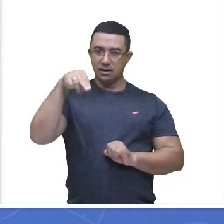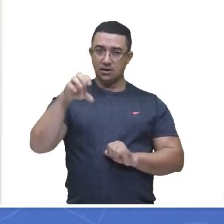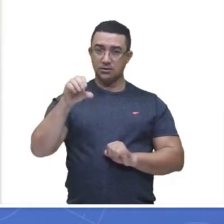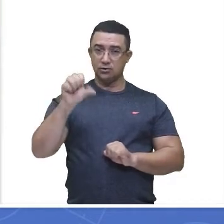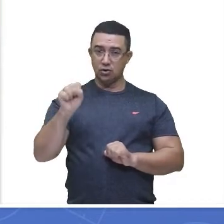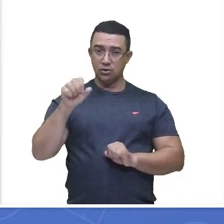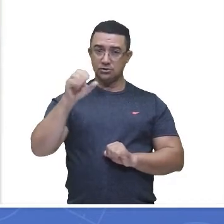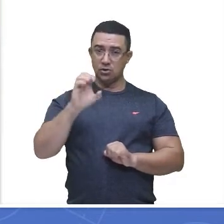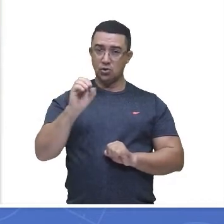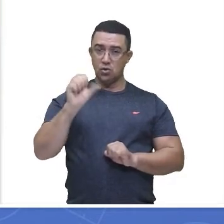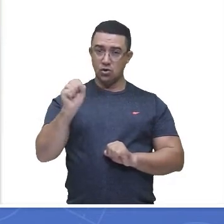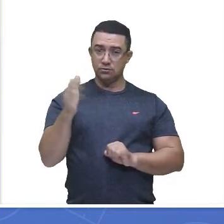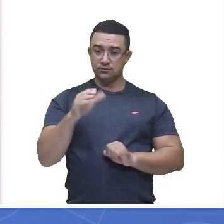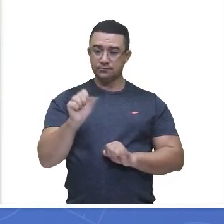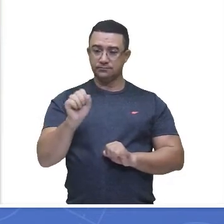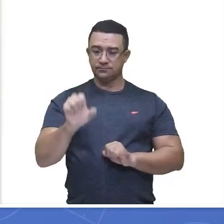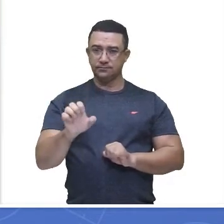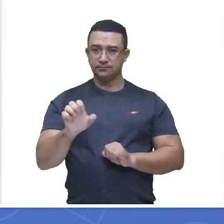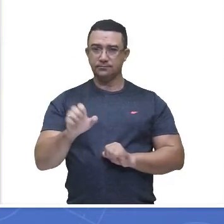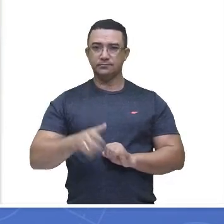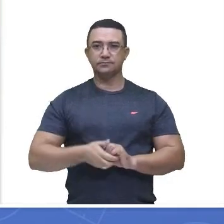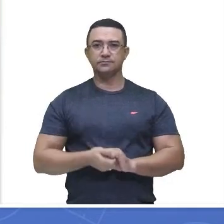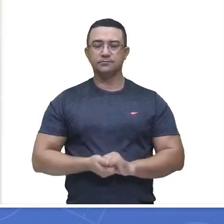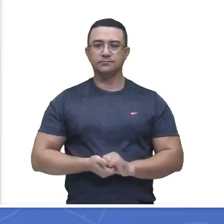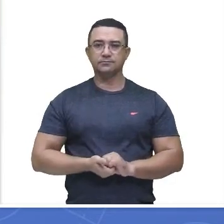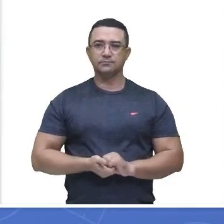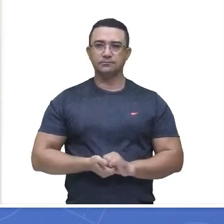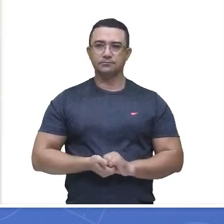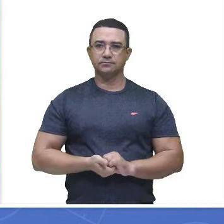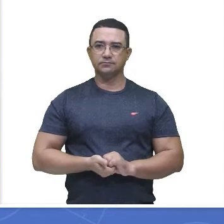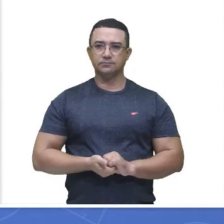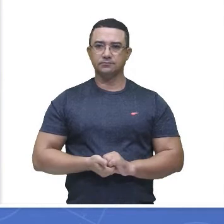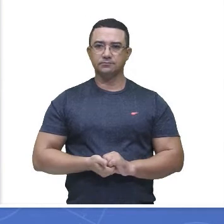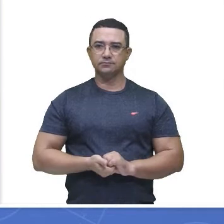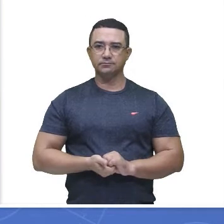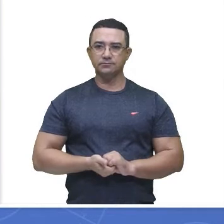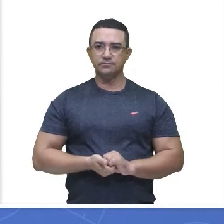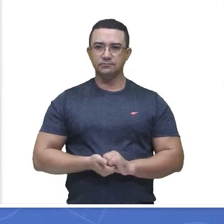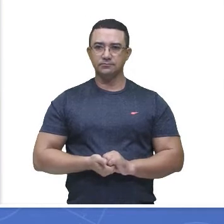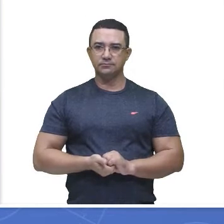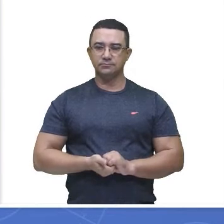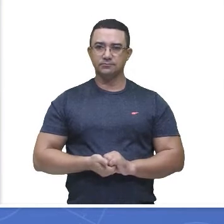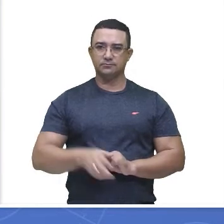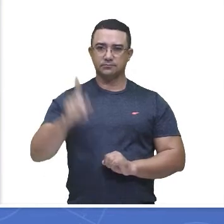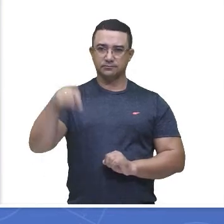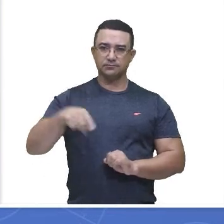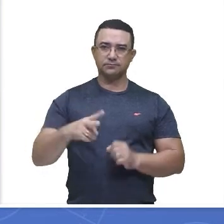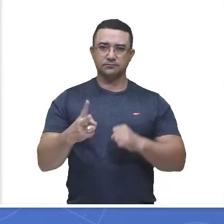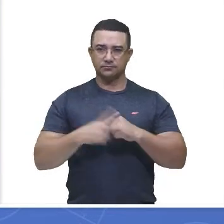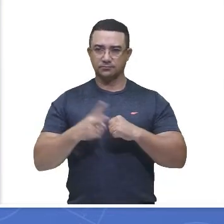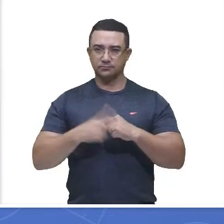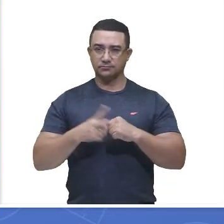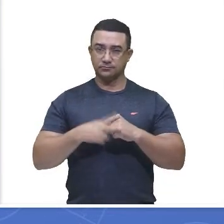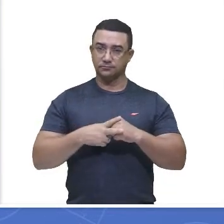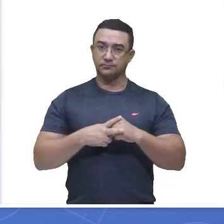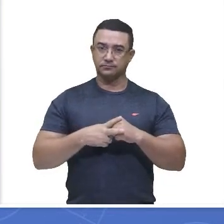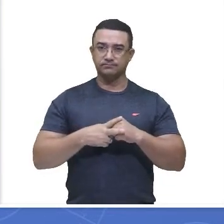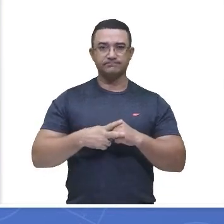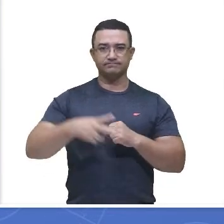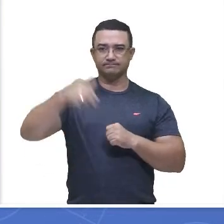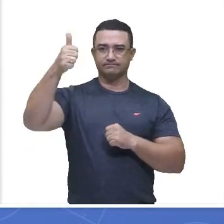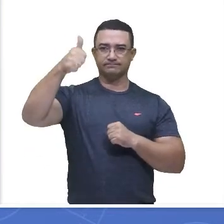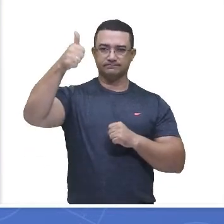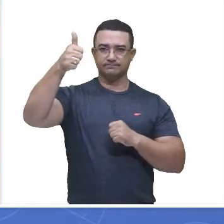Tudo bem? Isso aí é um verbo pronominal. Mas, ele é um verbo, o quê? De primeira pessoa,